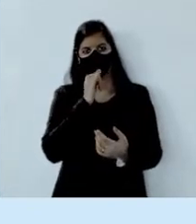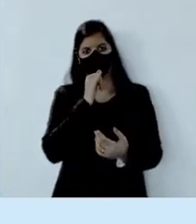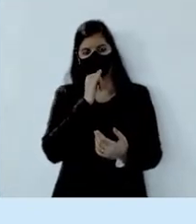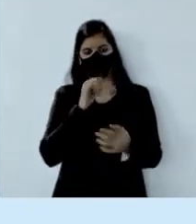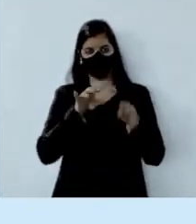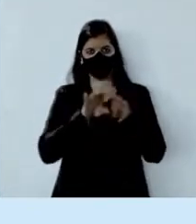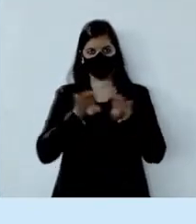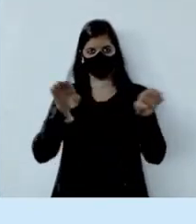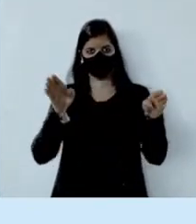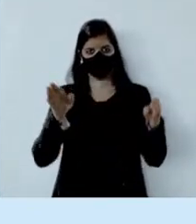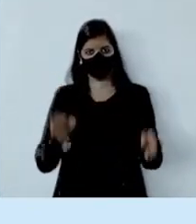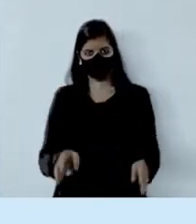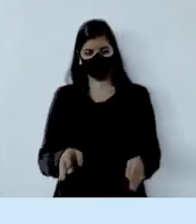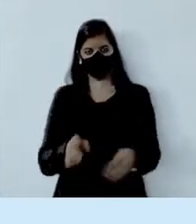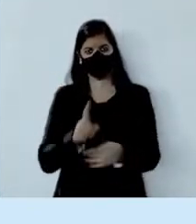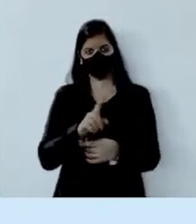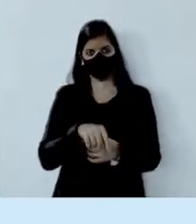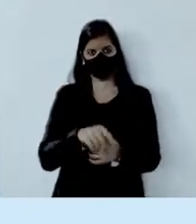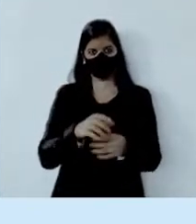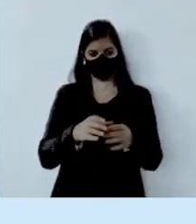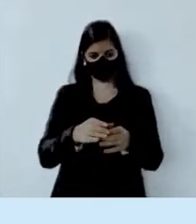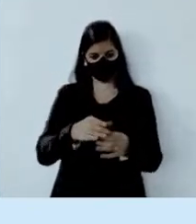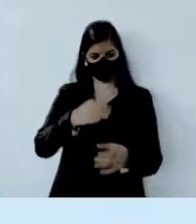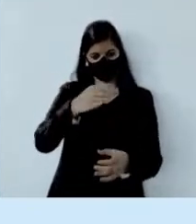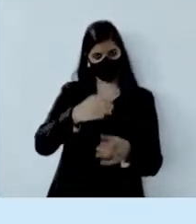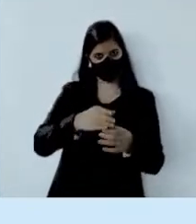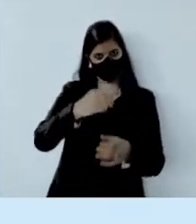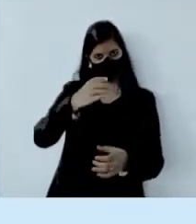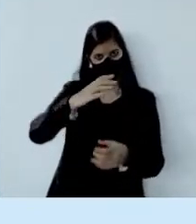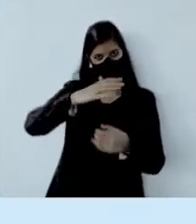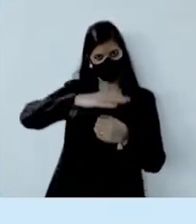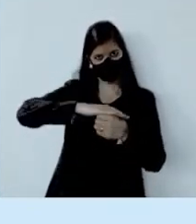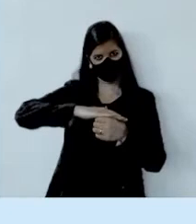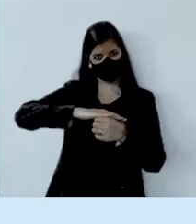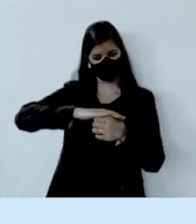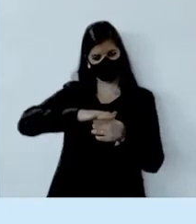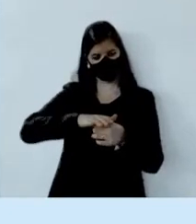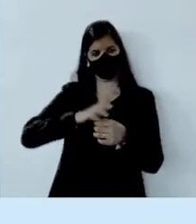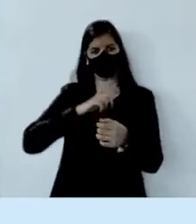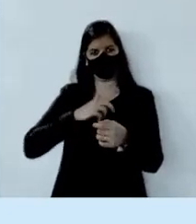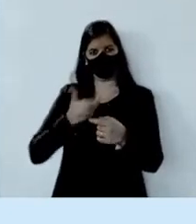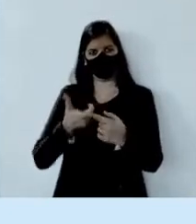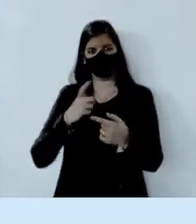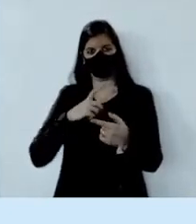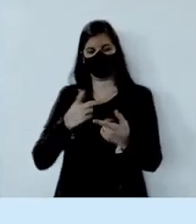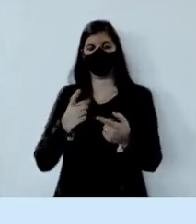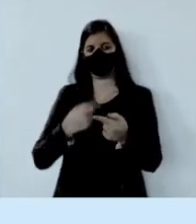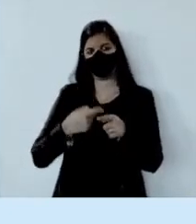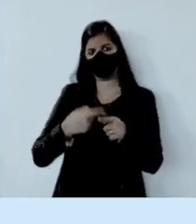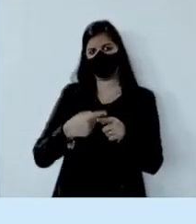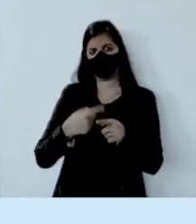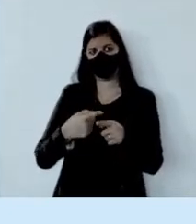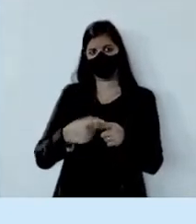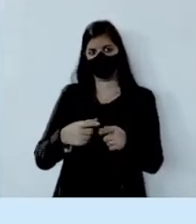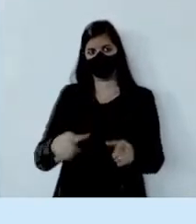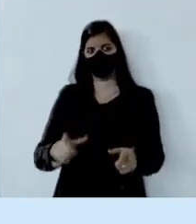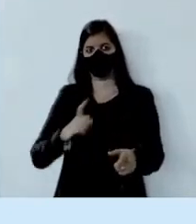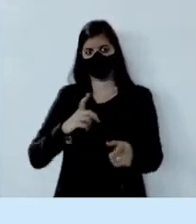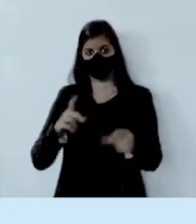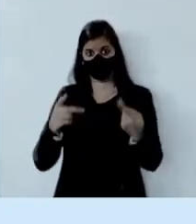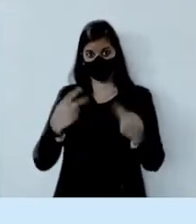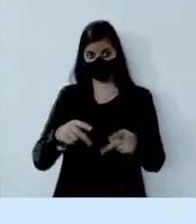mesa é o que a gente chama de tronco de pirâmide, que em geometria chama-se tronco de pirâmide, um sólido geométrico